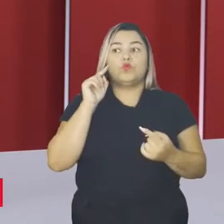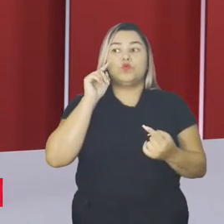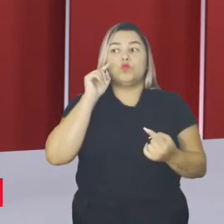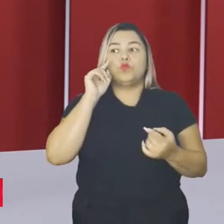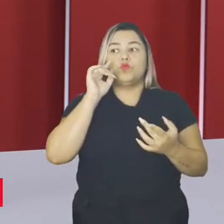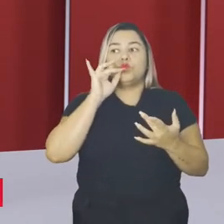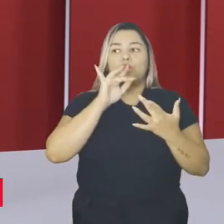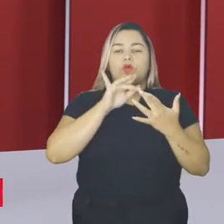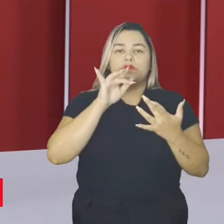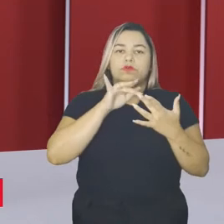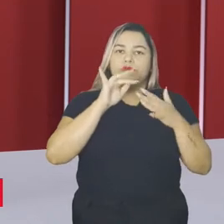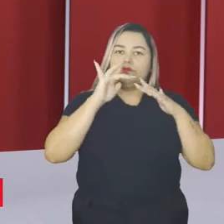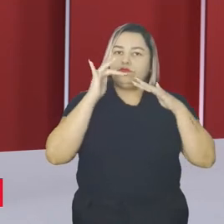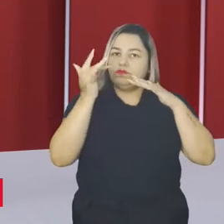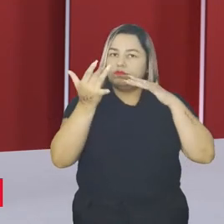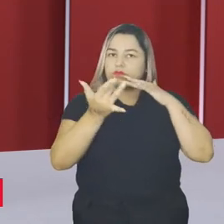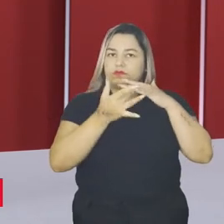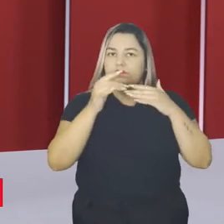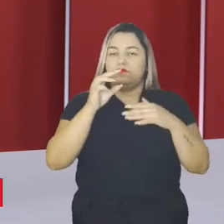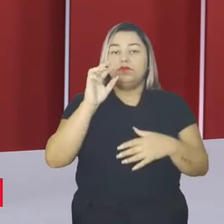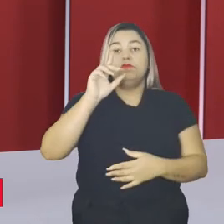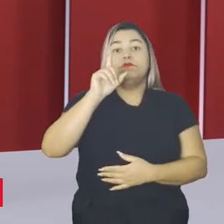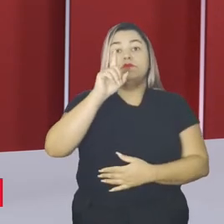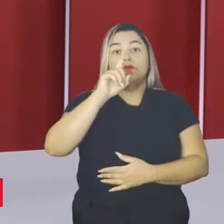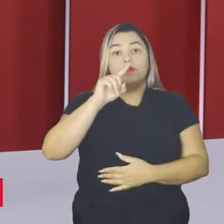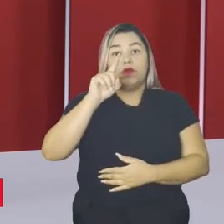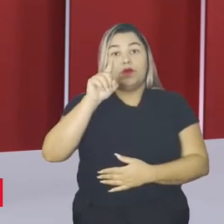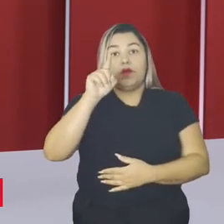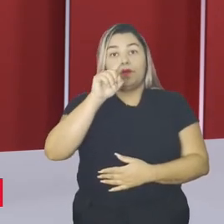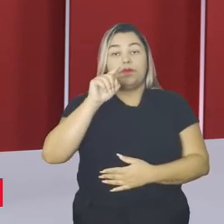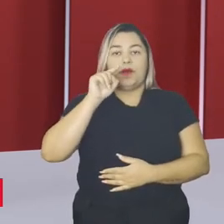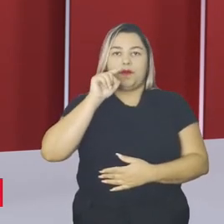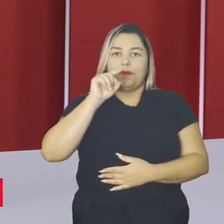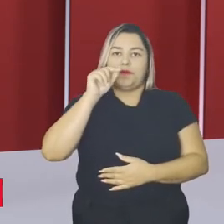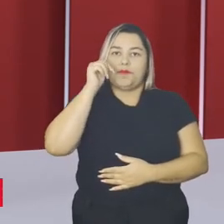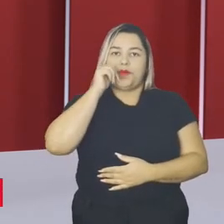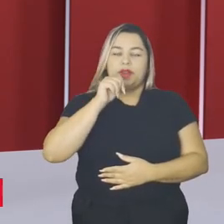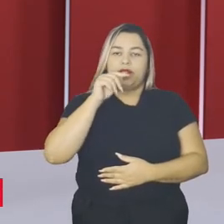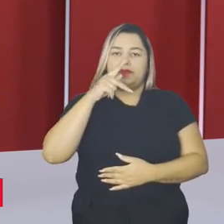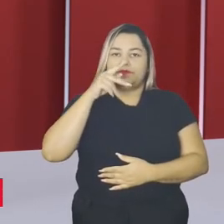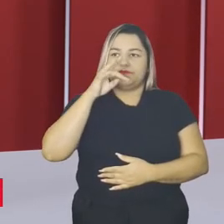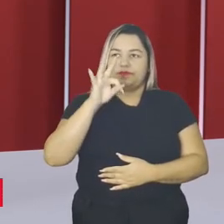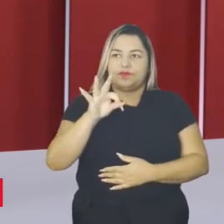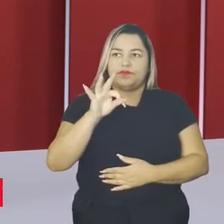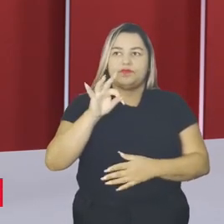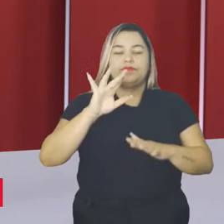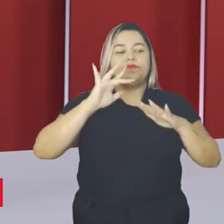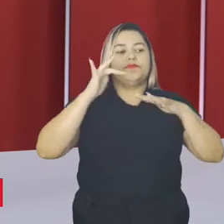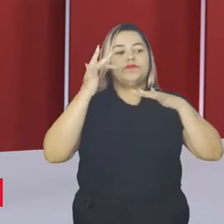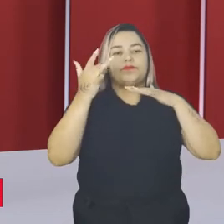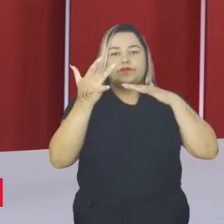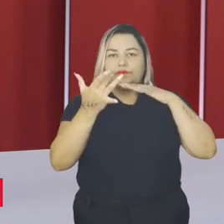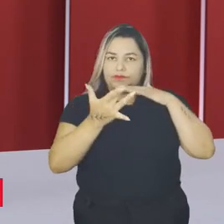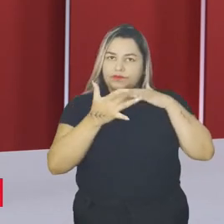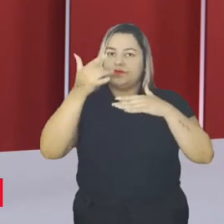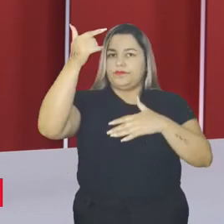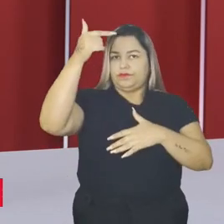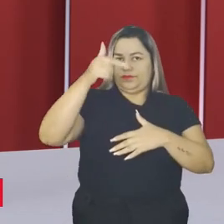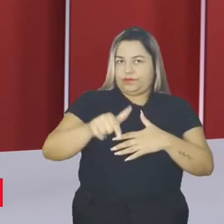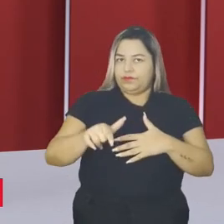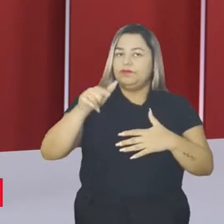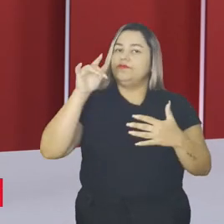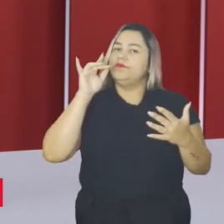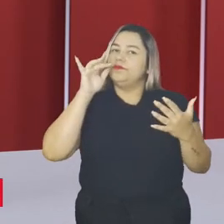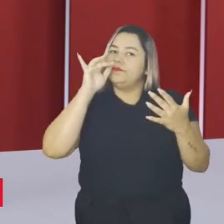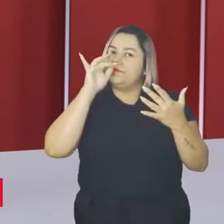vocês. Olha, nas redes sociais é @mulherespt. Que aí pelas redes sociais você também consegue fazer esse contato com a